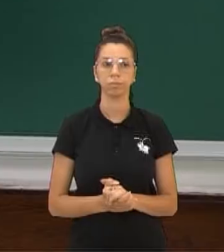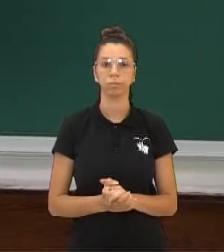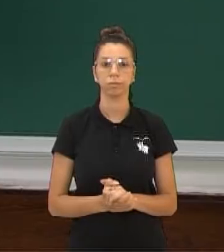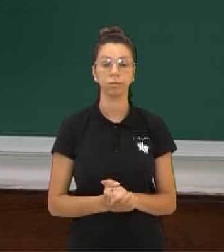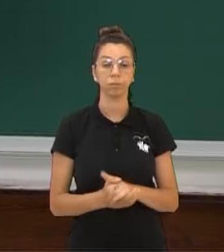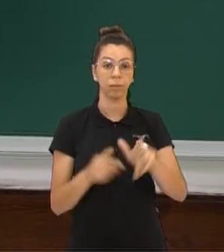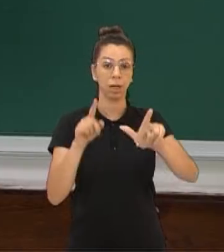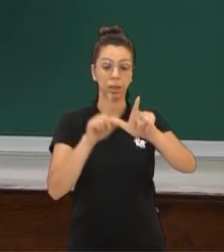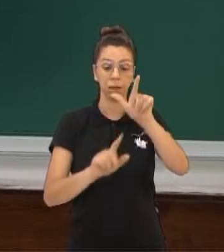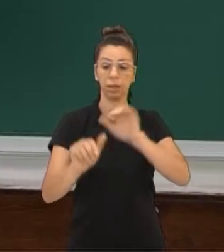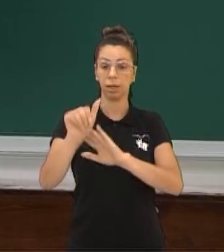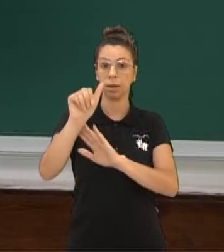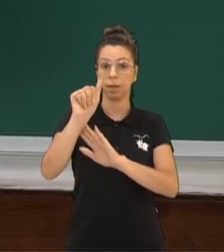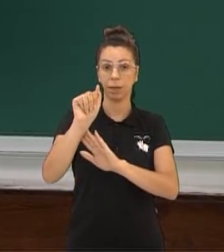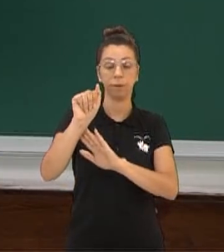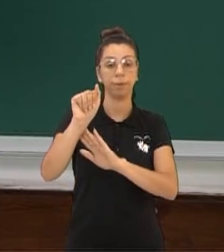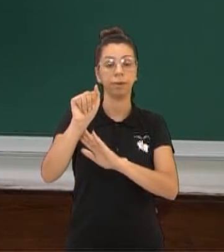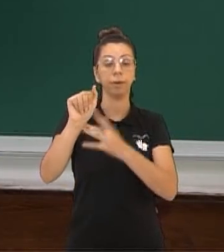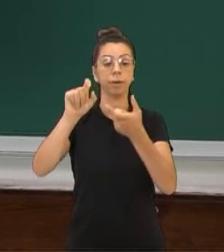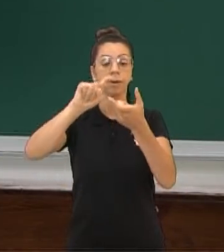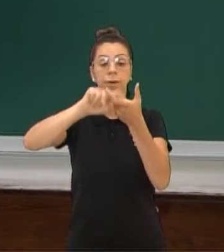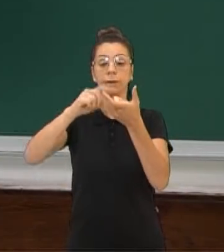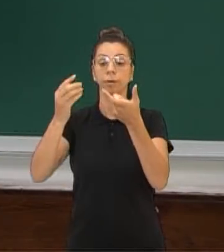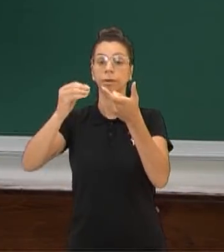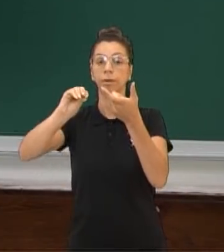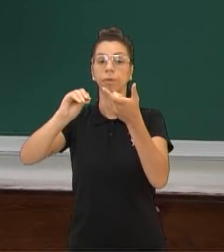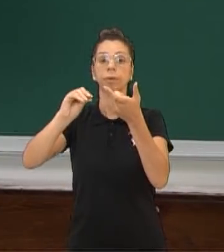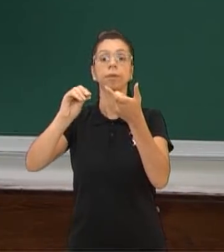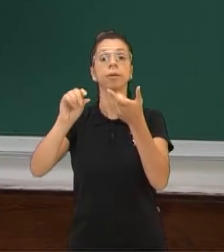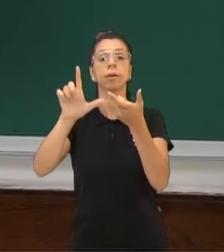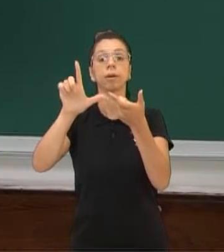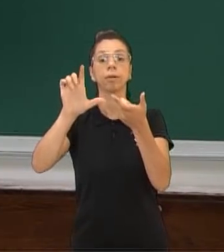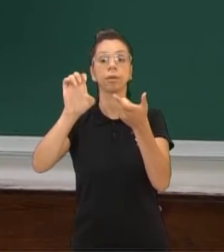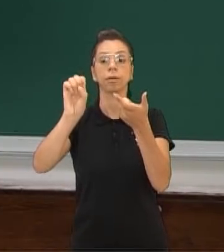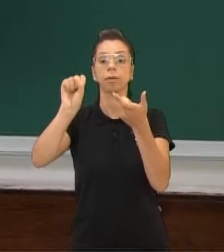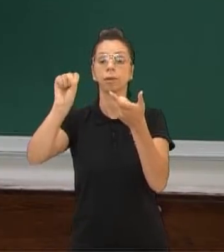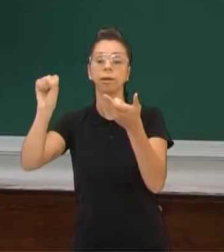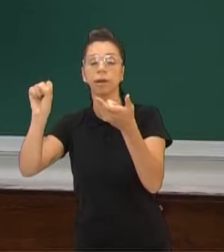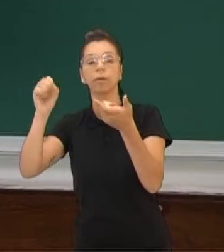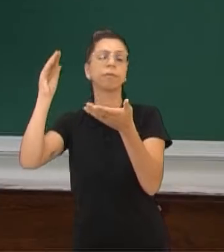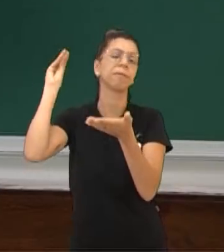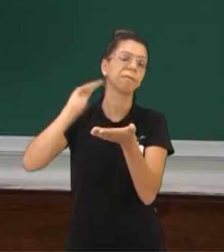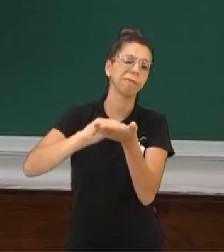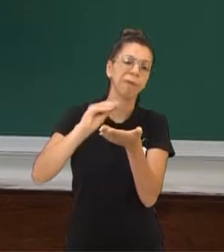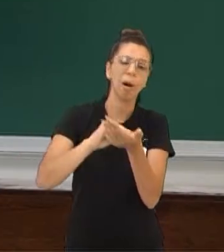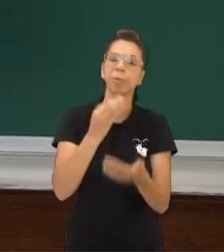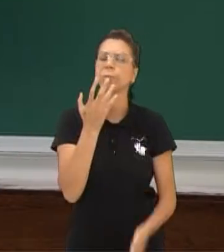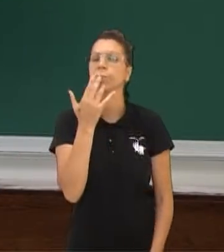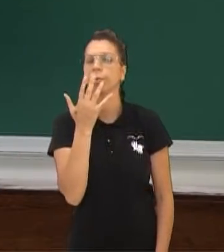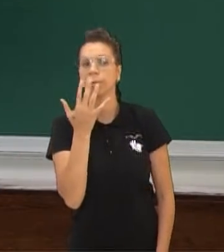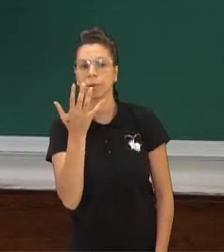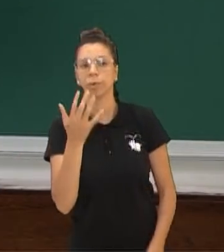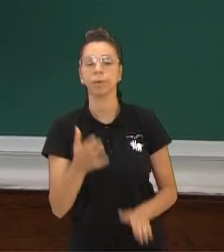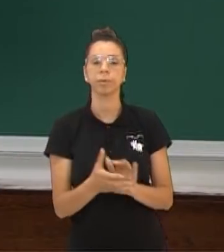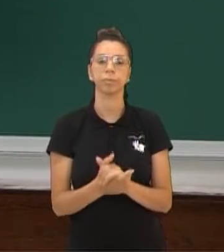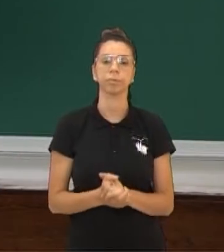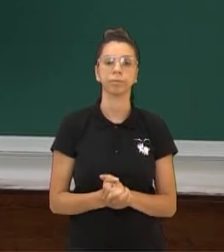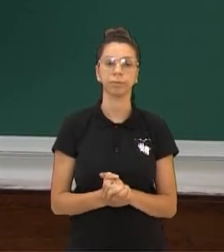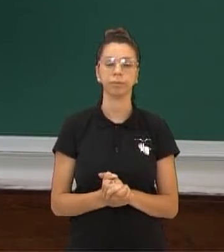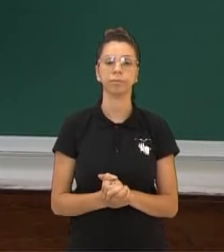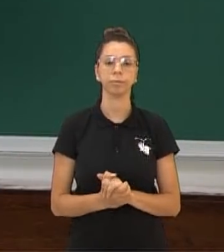Colorless, a gente viu que o less é sem, ausência de alguma coisa. Algo que é sem cor, então, né? Letter